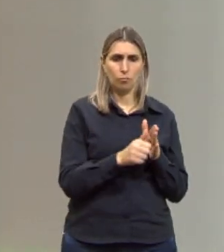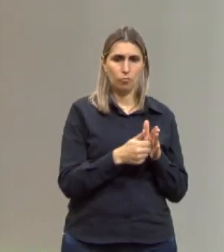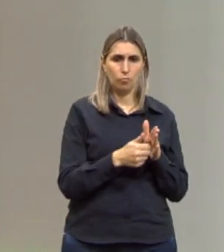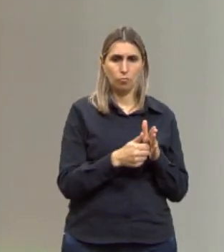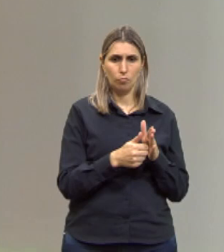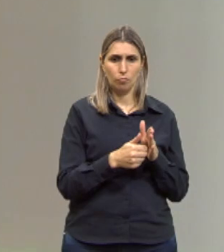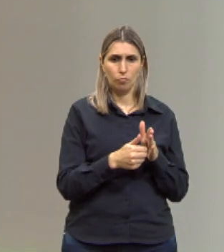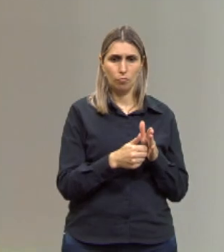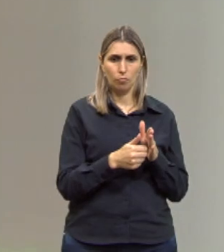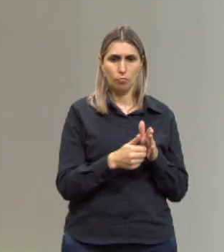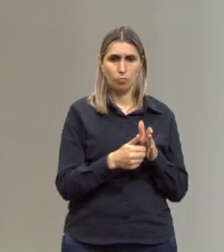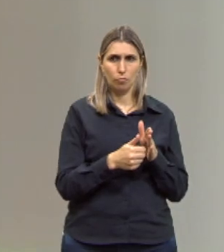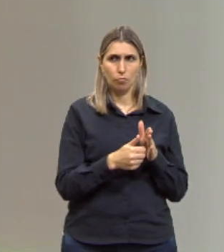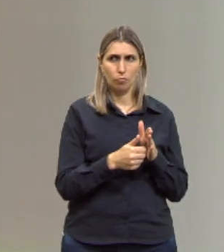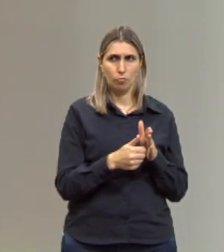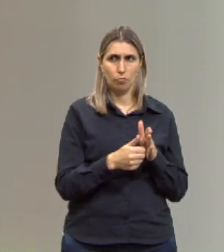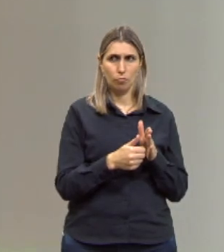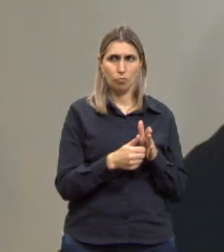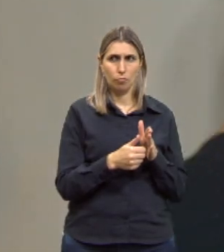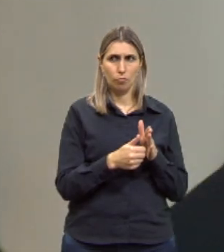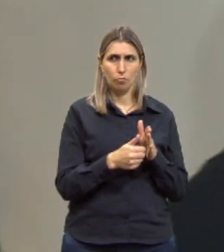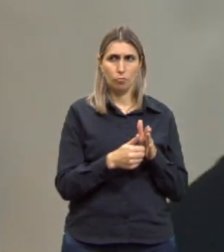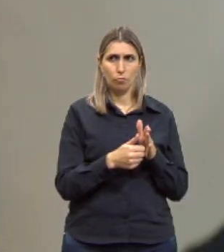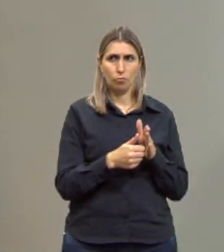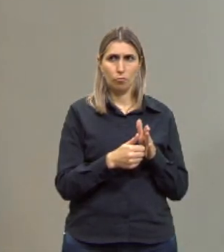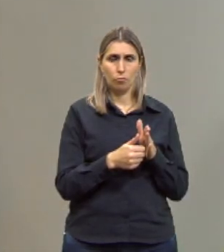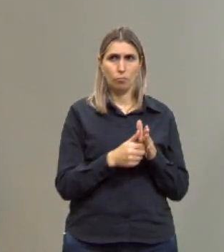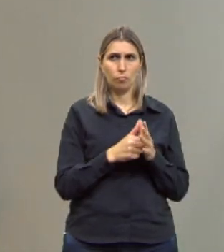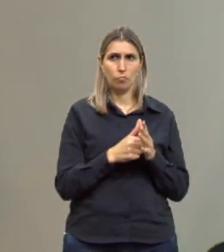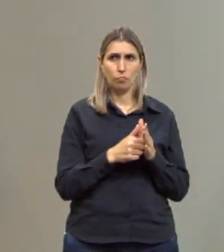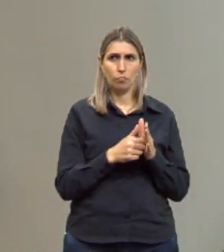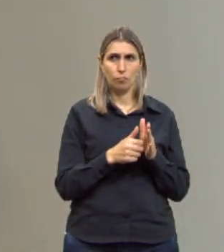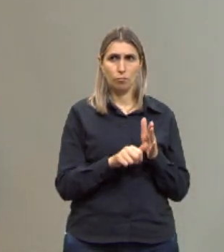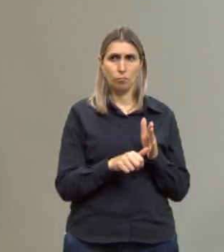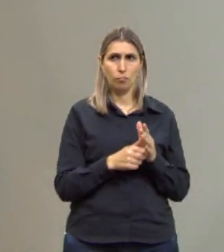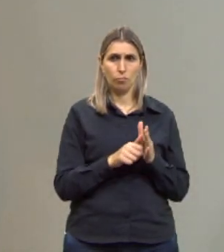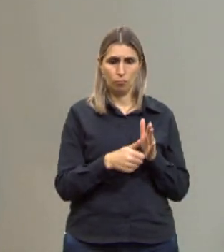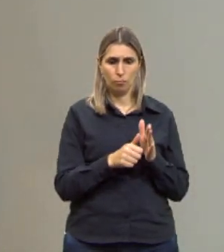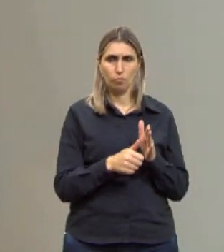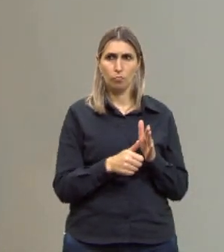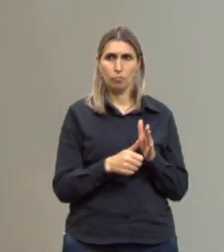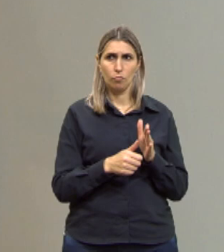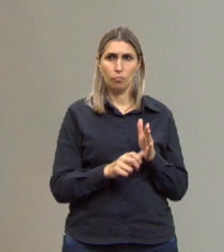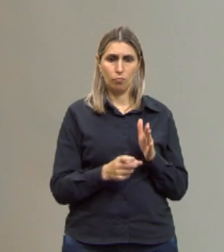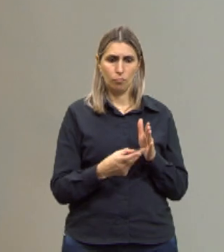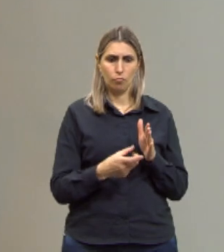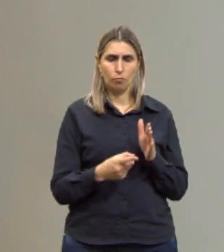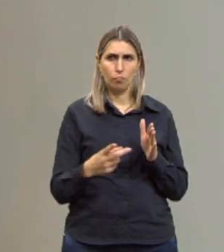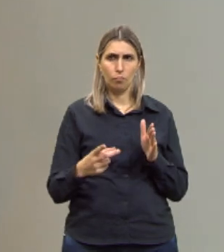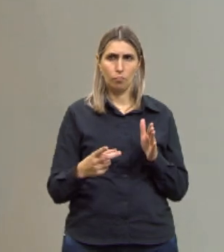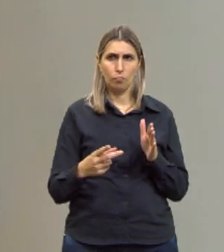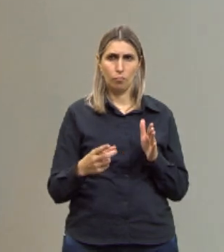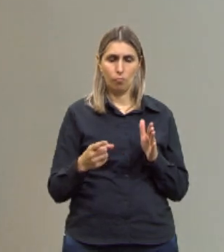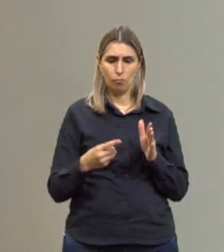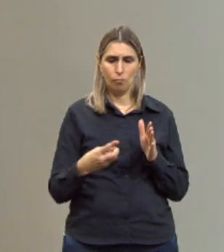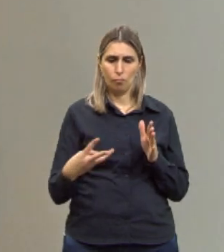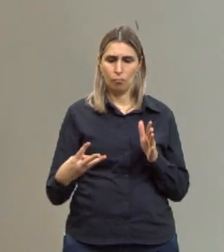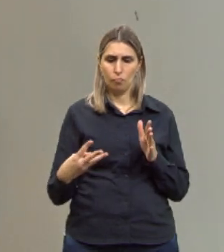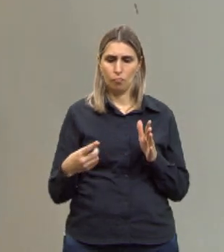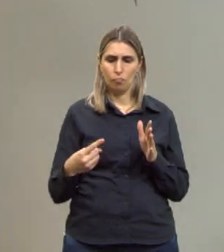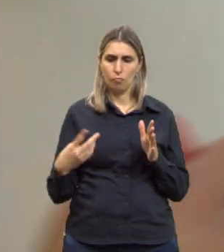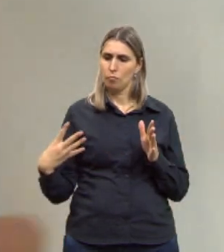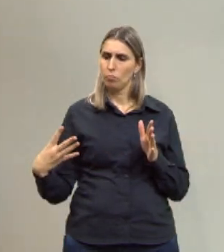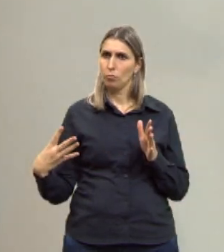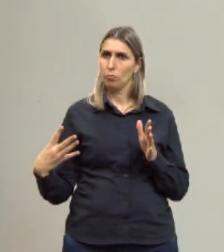11. Vou descer isso aqui. Vou fazer aqui embaixo. O 11, o 12, o 13 e